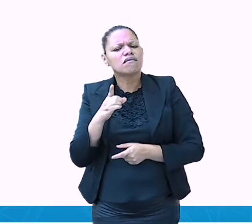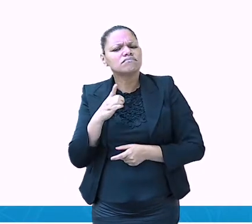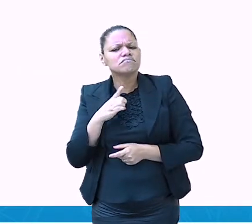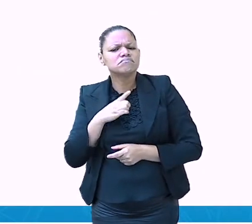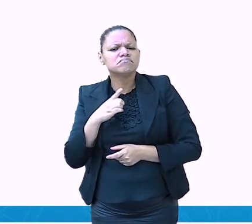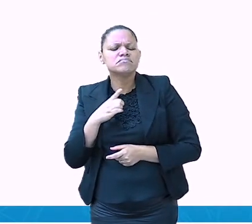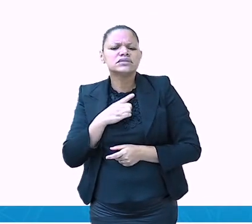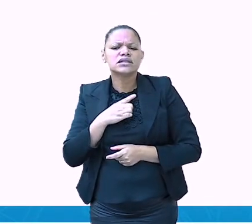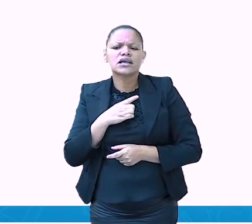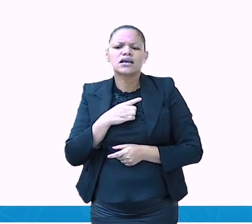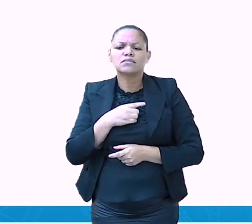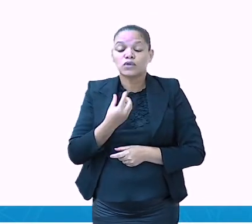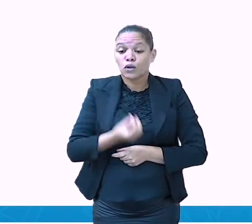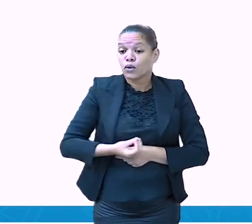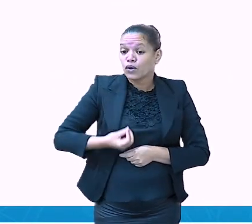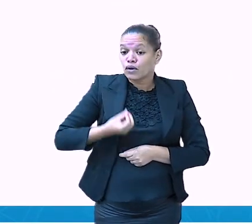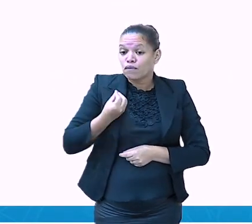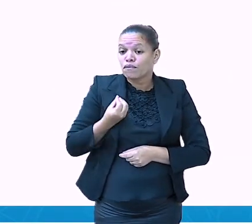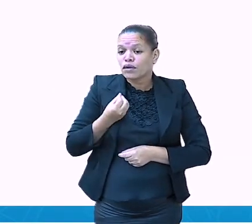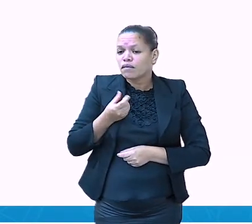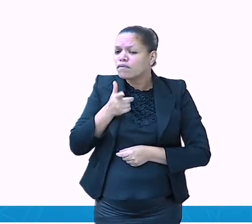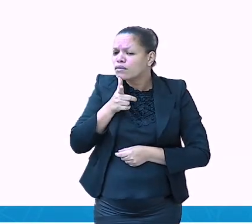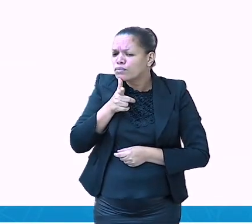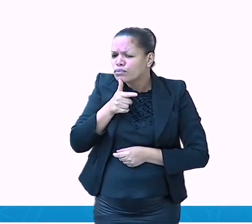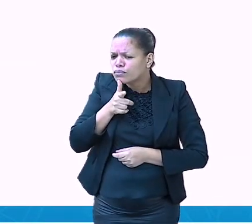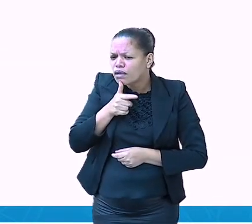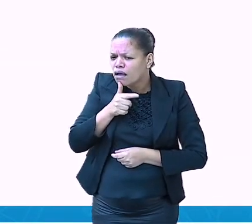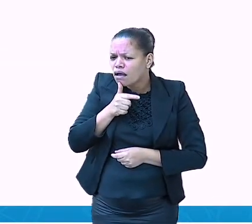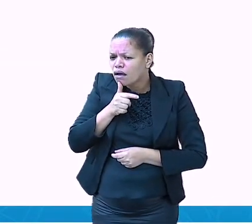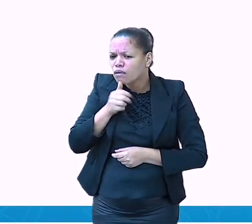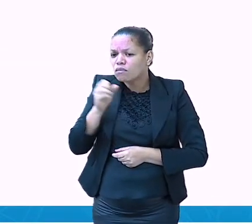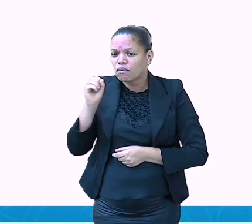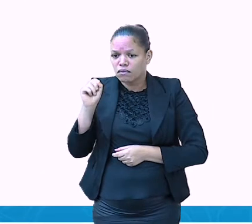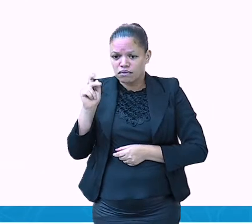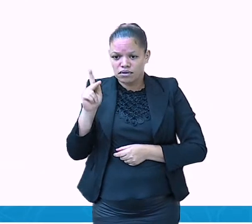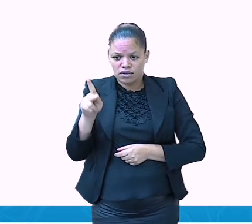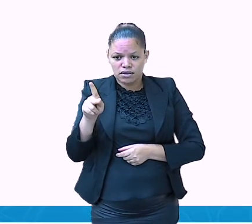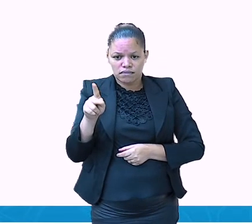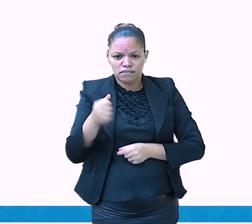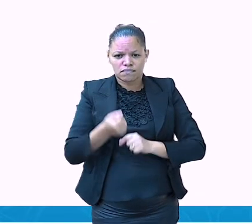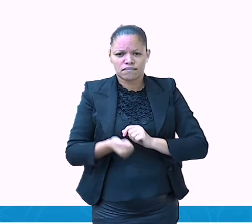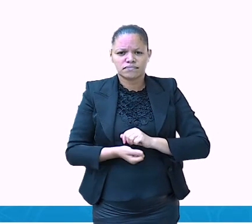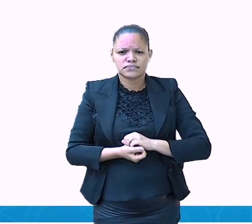vive dentro da água, que são marinhos, ok?